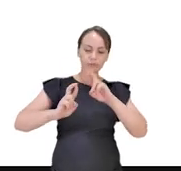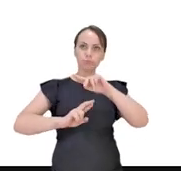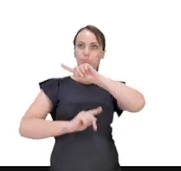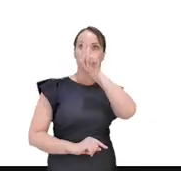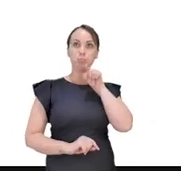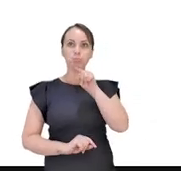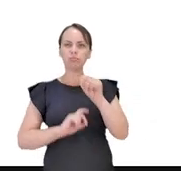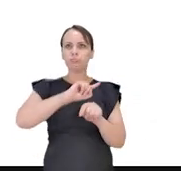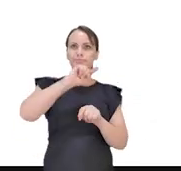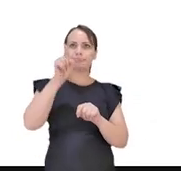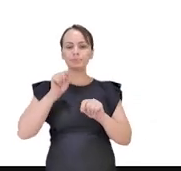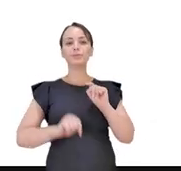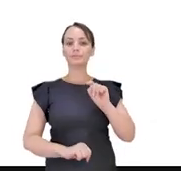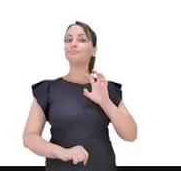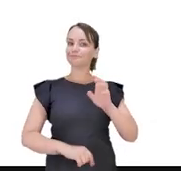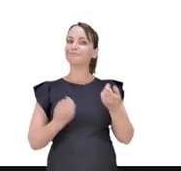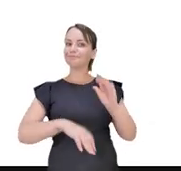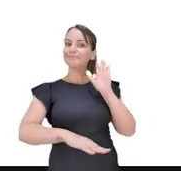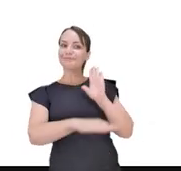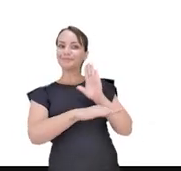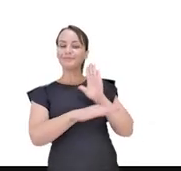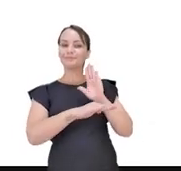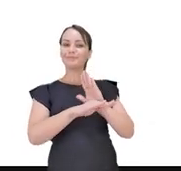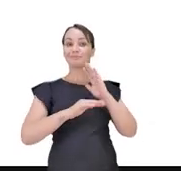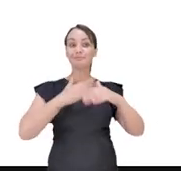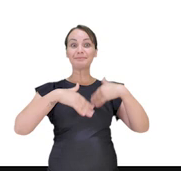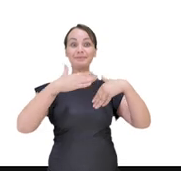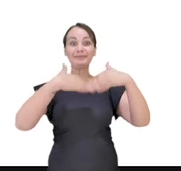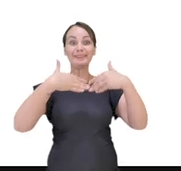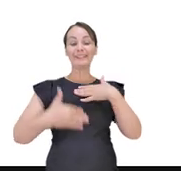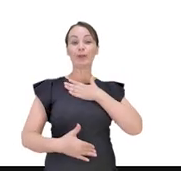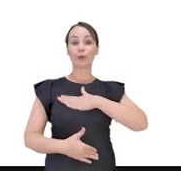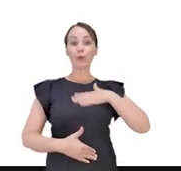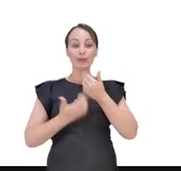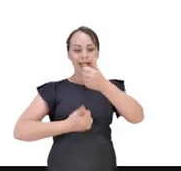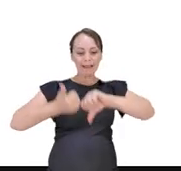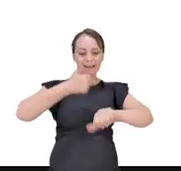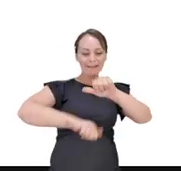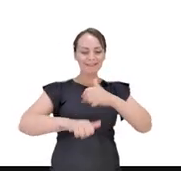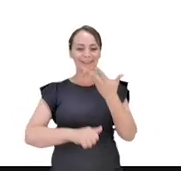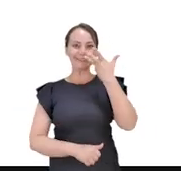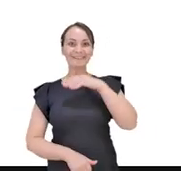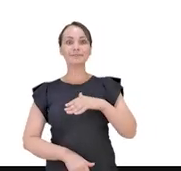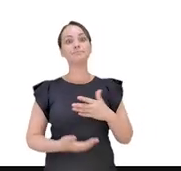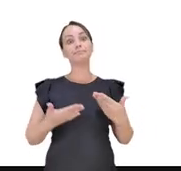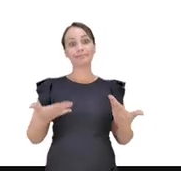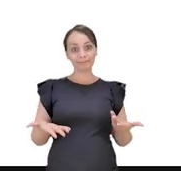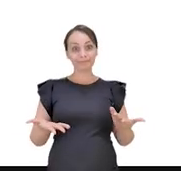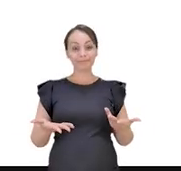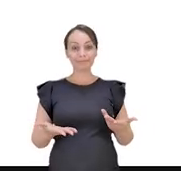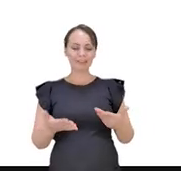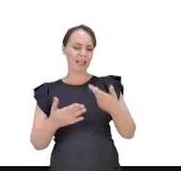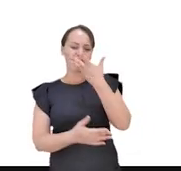Levantamento de hipóteses, né? Isso pode contribuir para despertar aquele gosto pela química da criança, né? Afinal de contas, a garotada faz